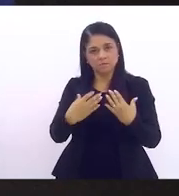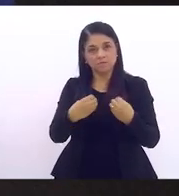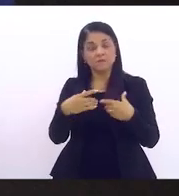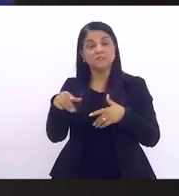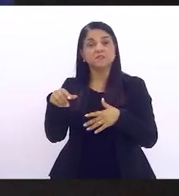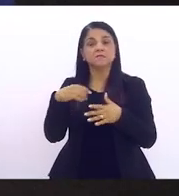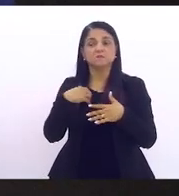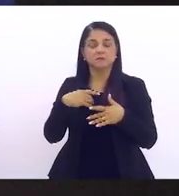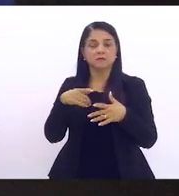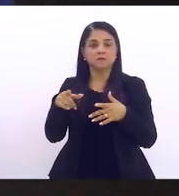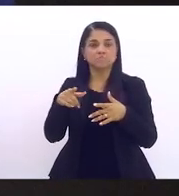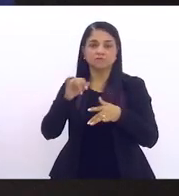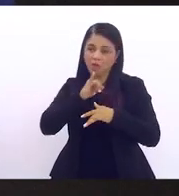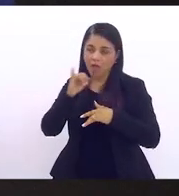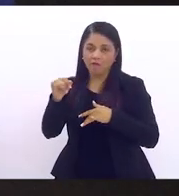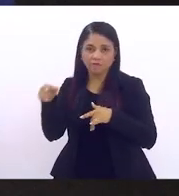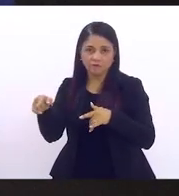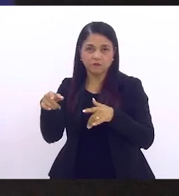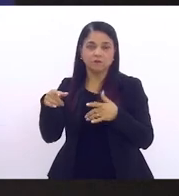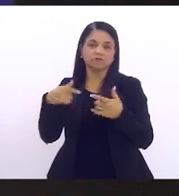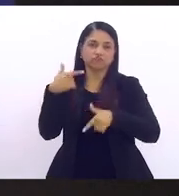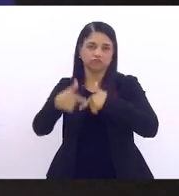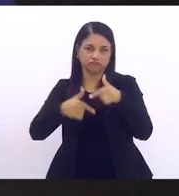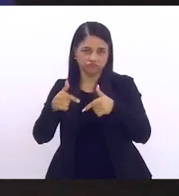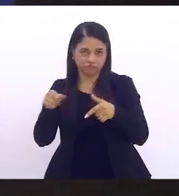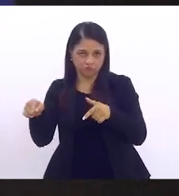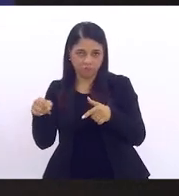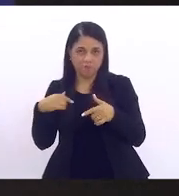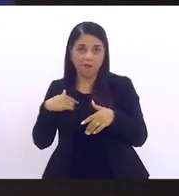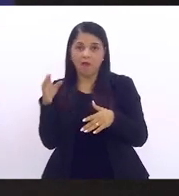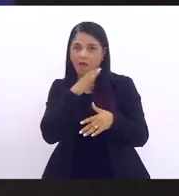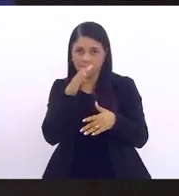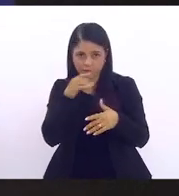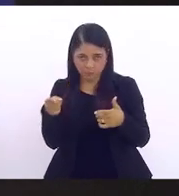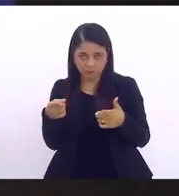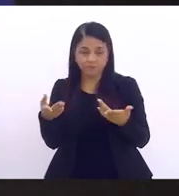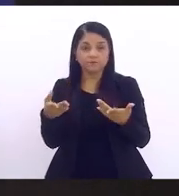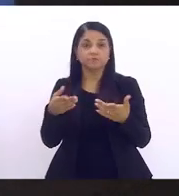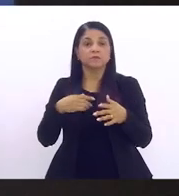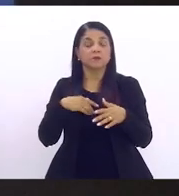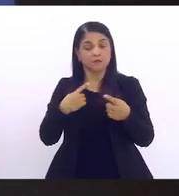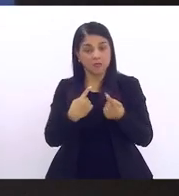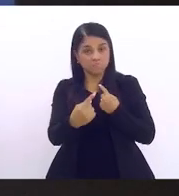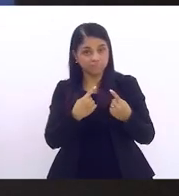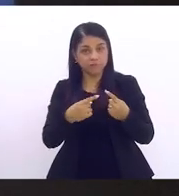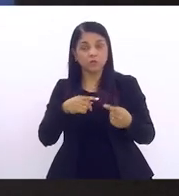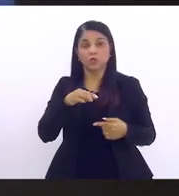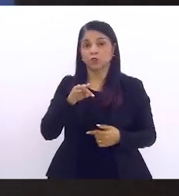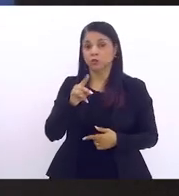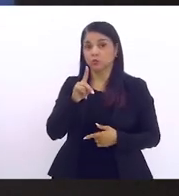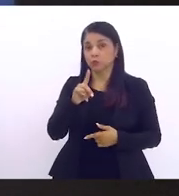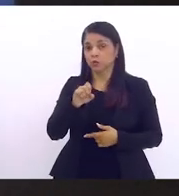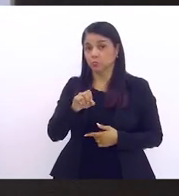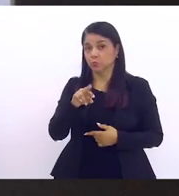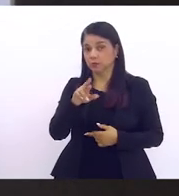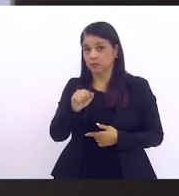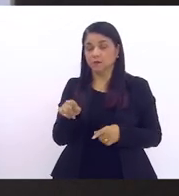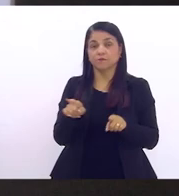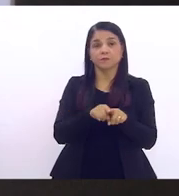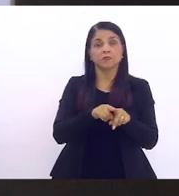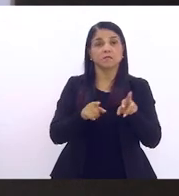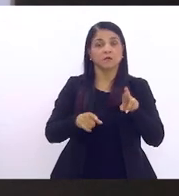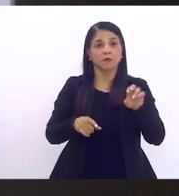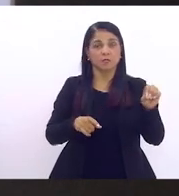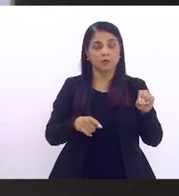já aciona o serviço mais próximo então esse contrato de concessão vai Tor na a Dutra e a Rio Santos uma das rodovias mais